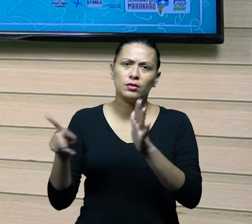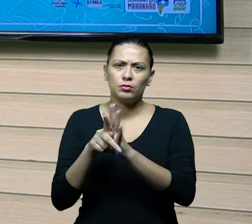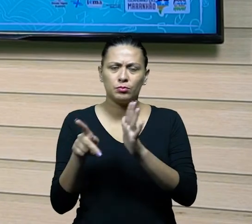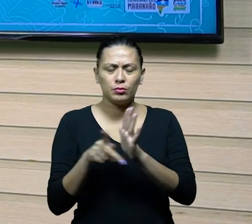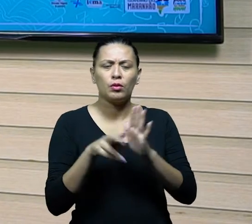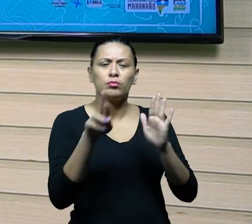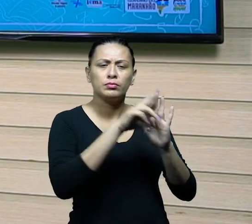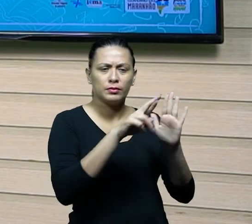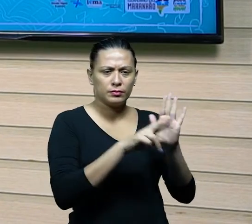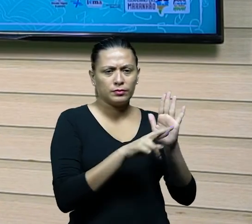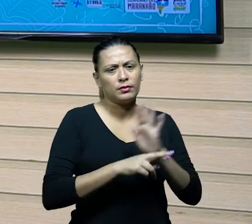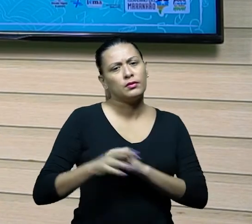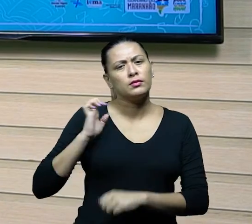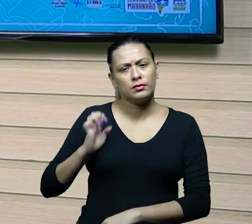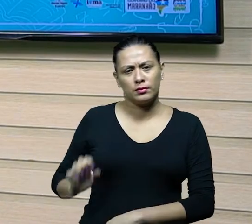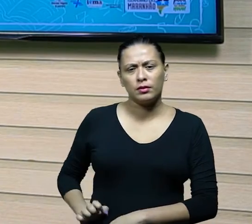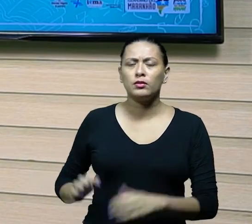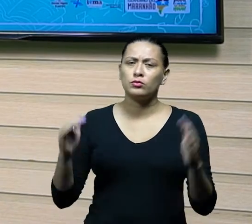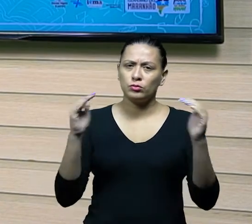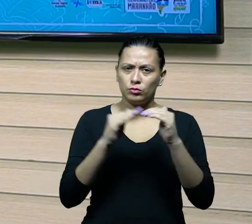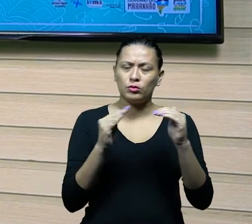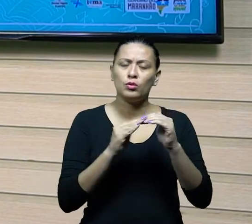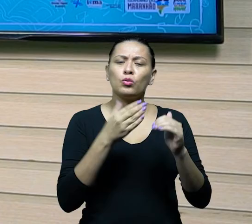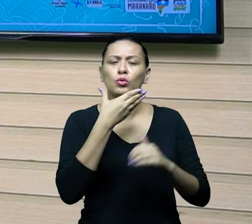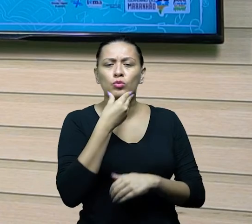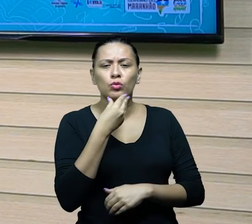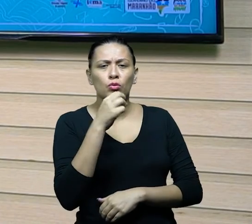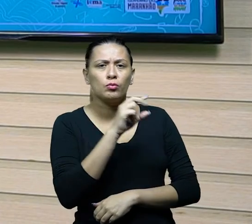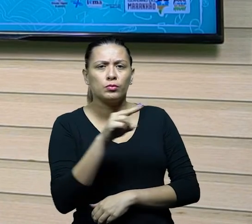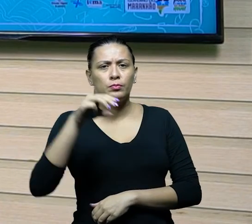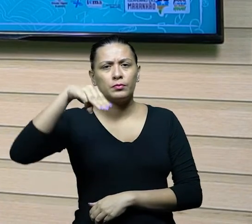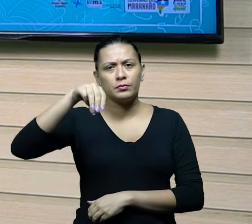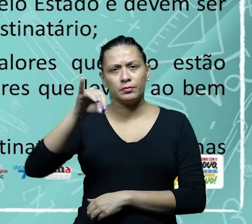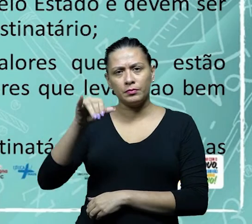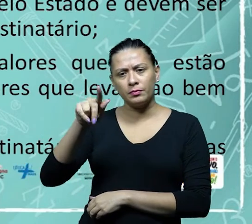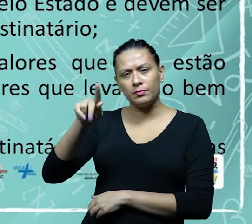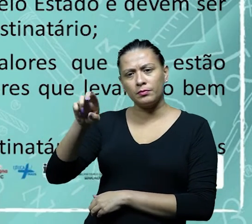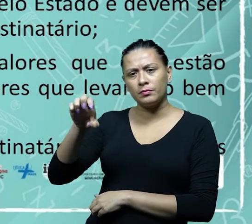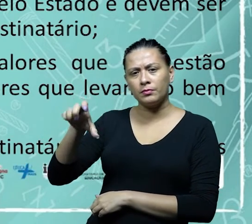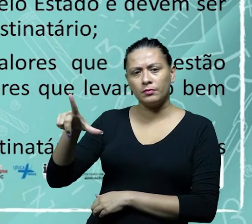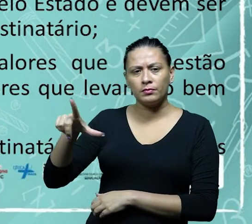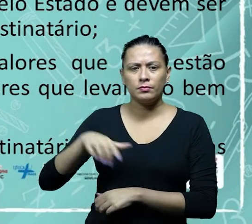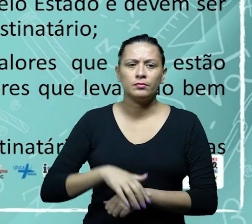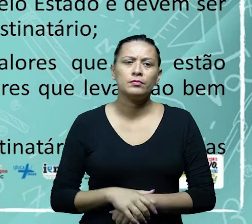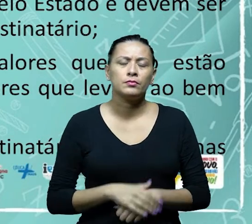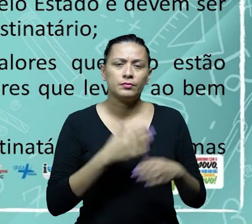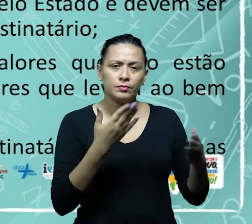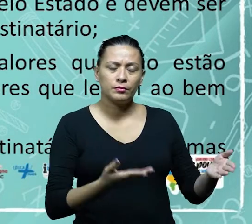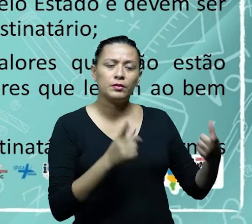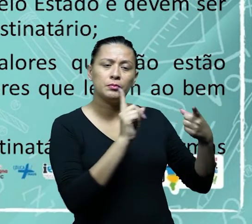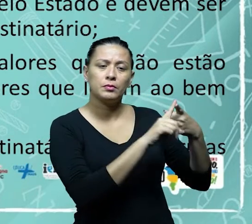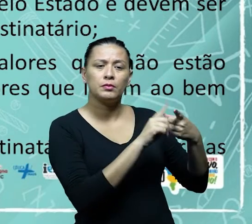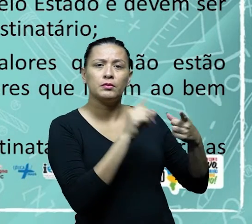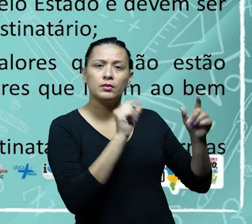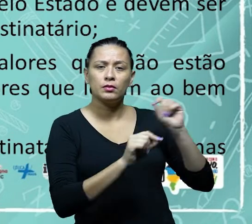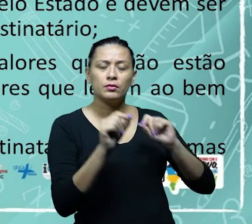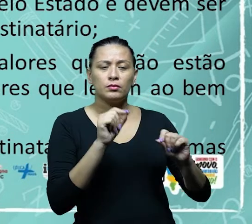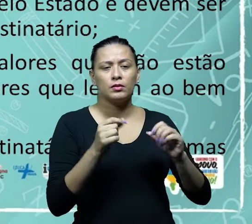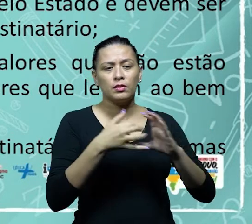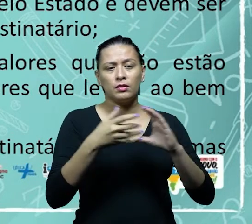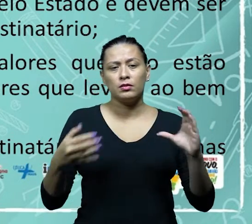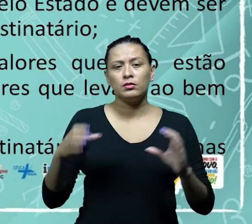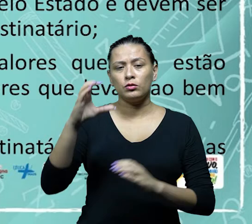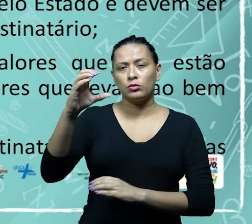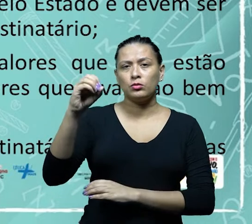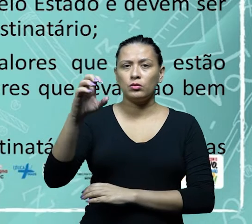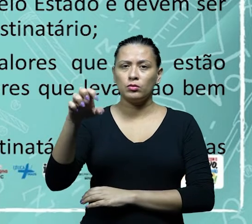das normas éticas conforme especificado também por Miguel reale né o primeiro aqui é a característica